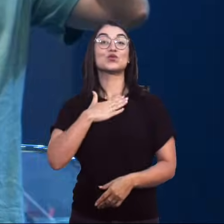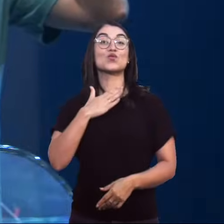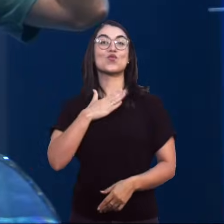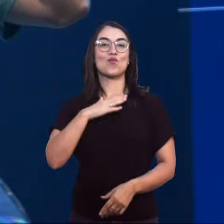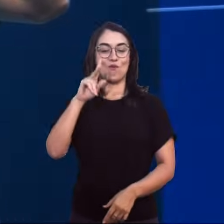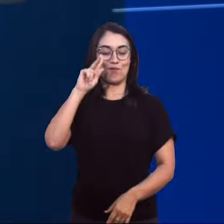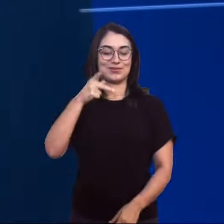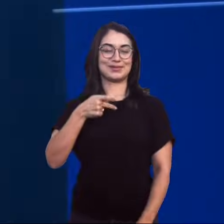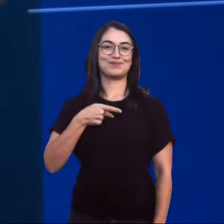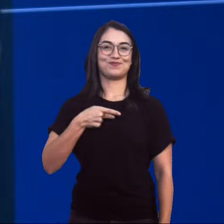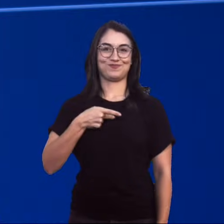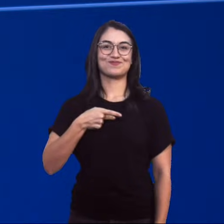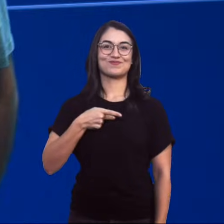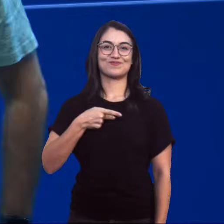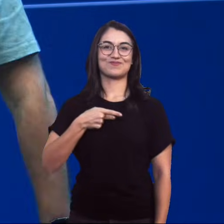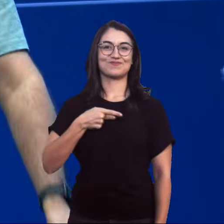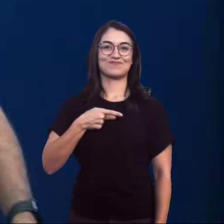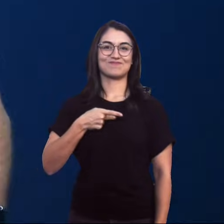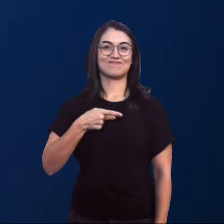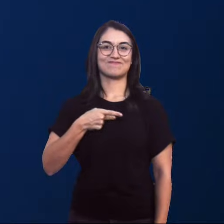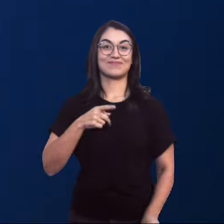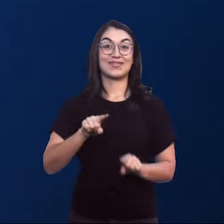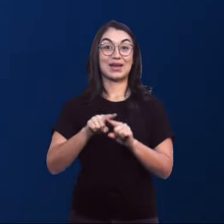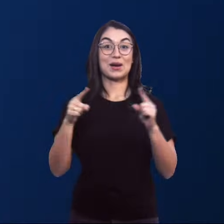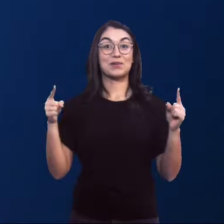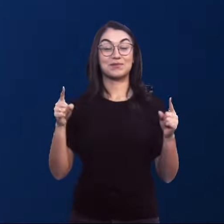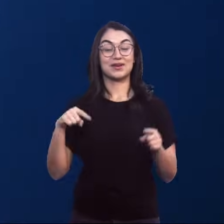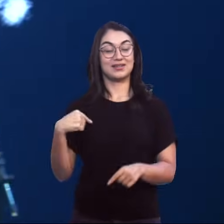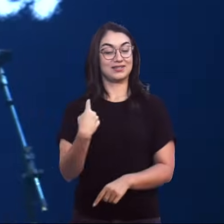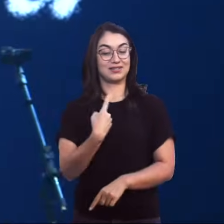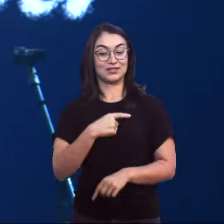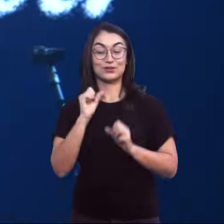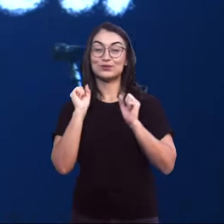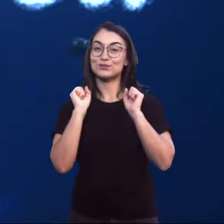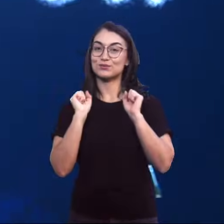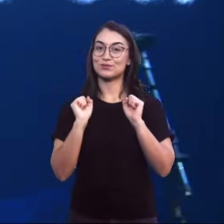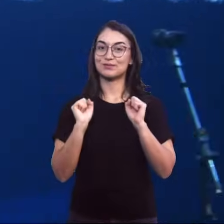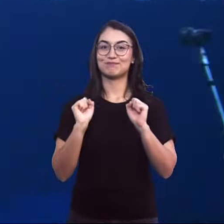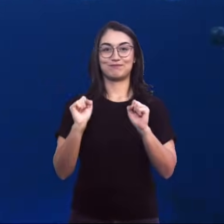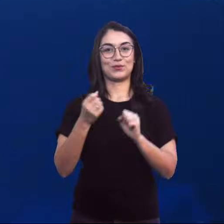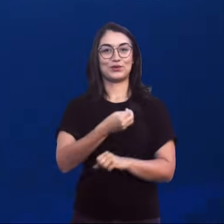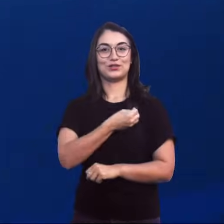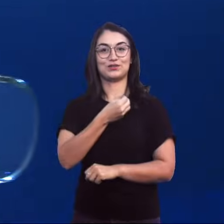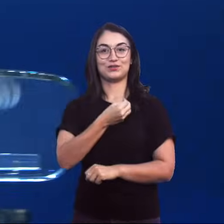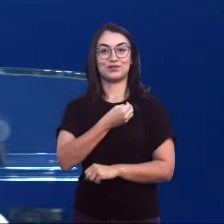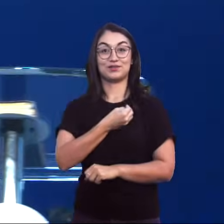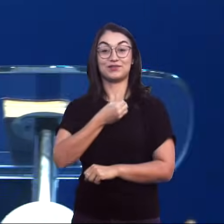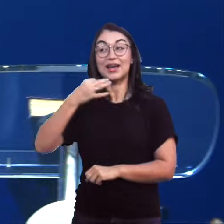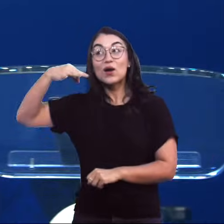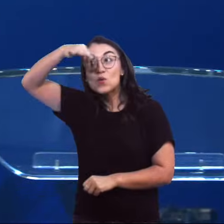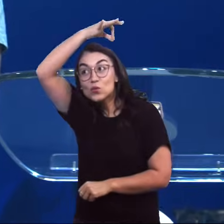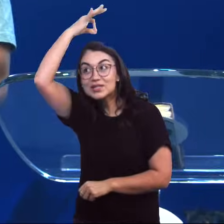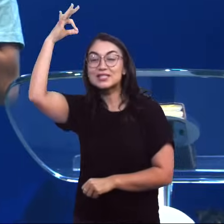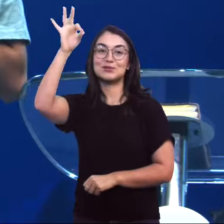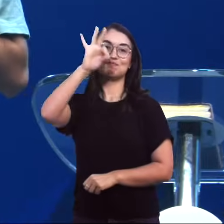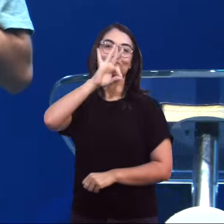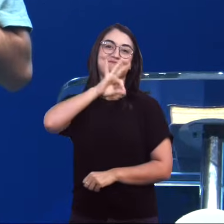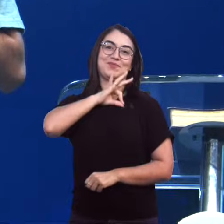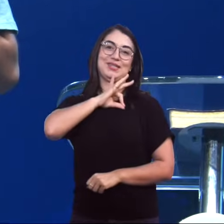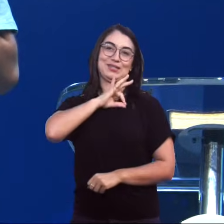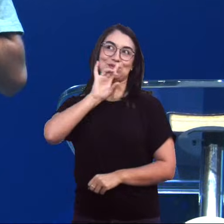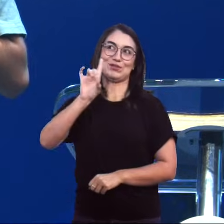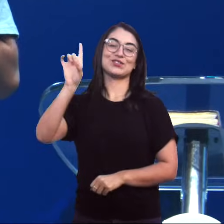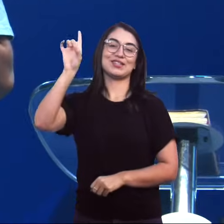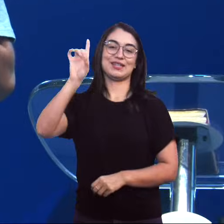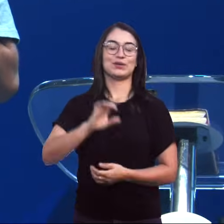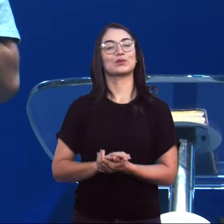meu Espírito. E nós vamos aprender isso com a vida de Zorobabel, como viver o novo de Deus